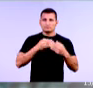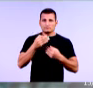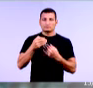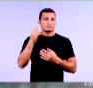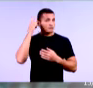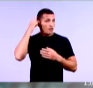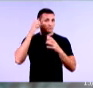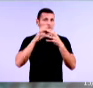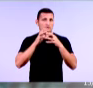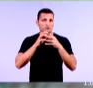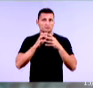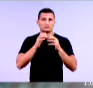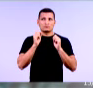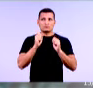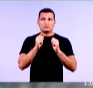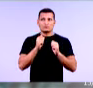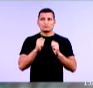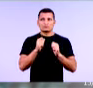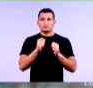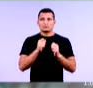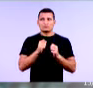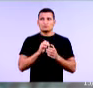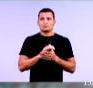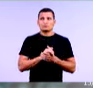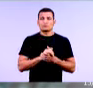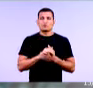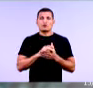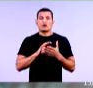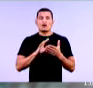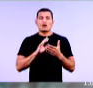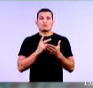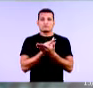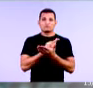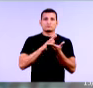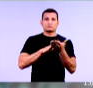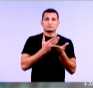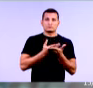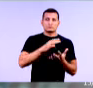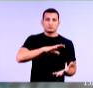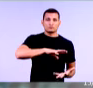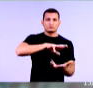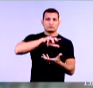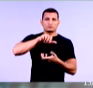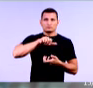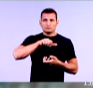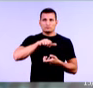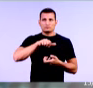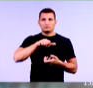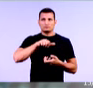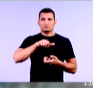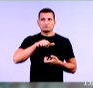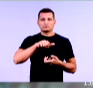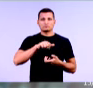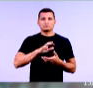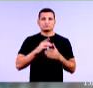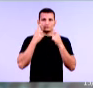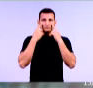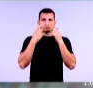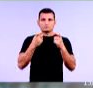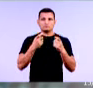cérebro pode ser crucial na interpretação do nosso mundo à nossa volta. Olha a questão bem interessante,